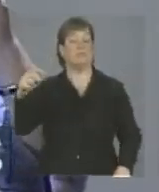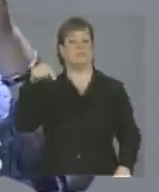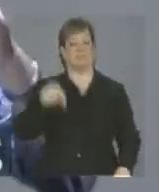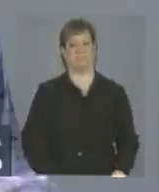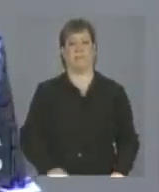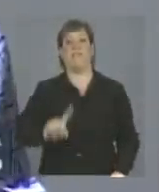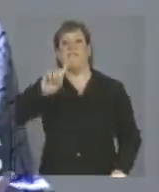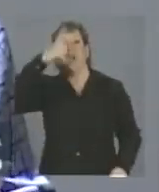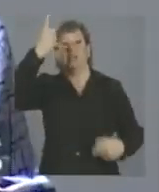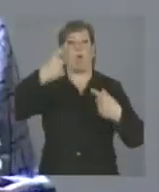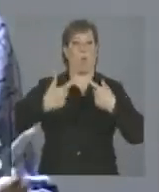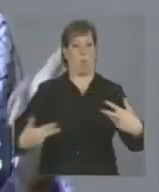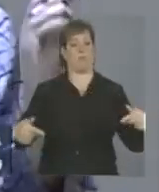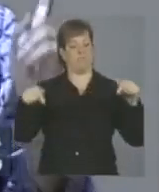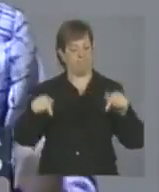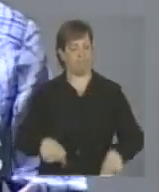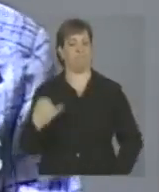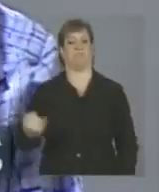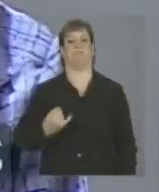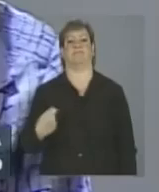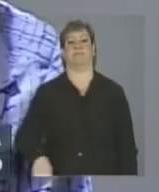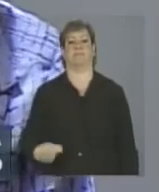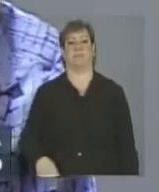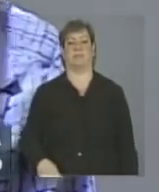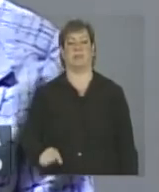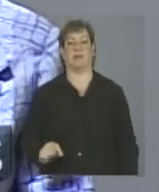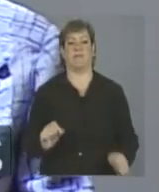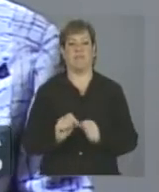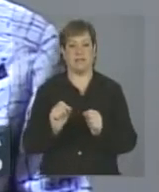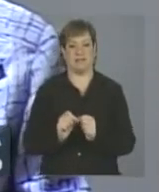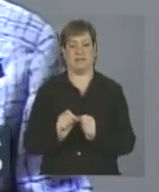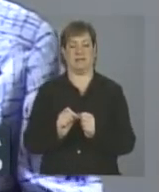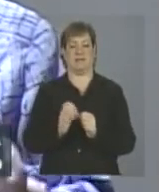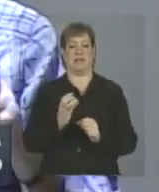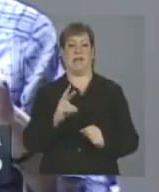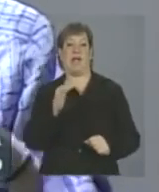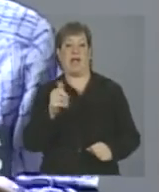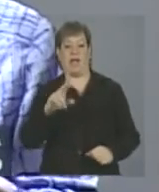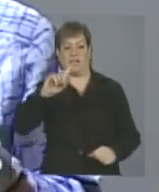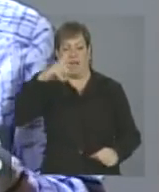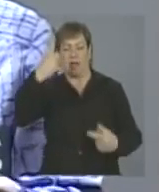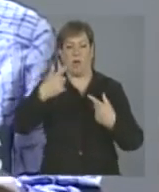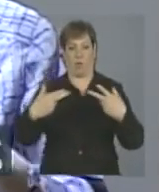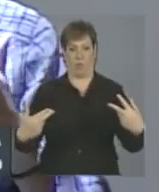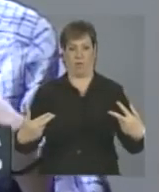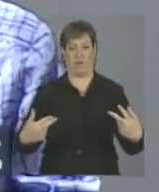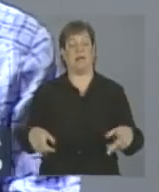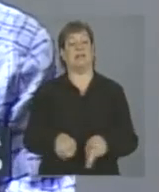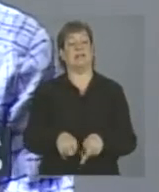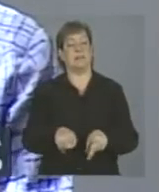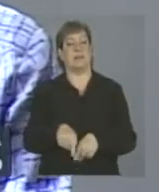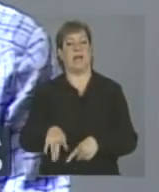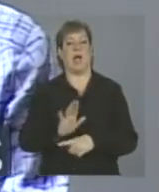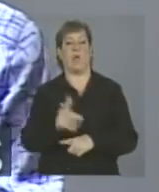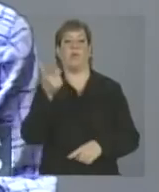de inventar, de criar. E é o século também que